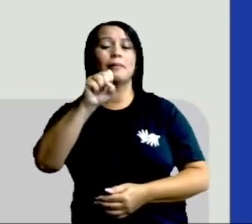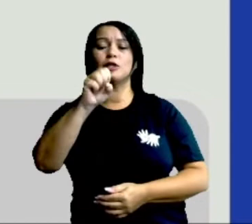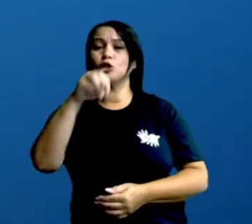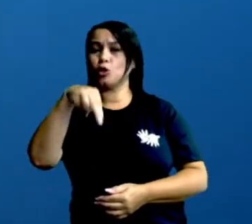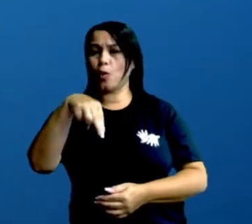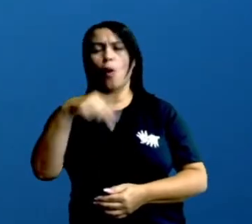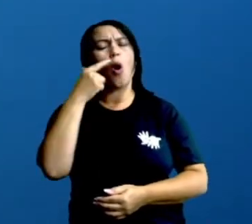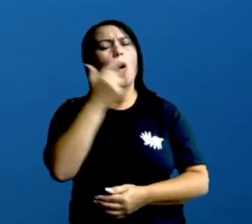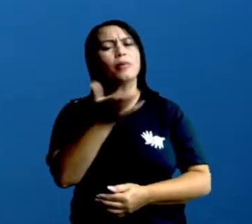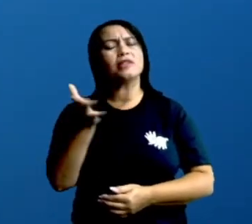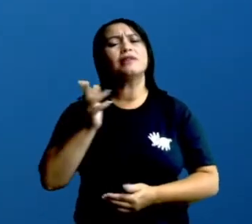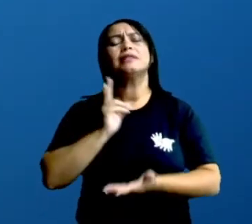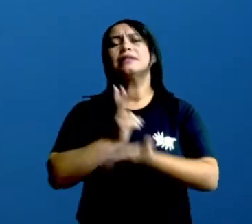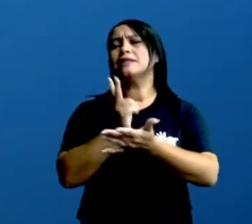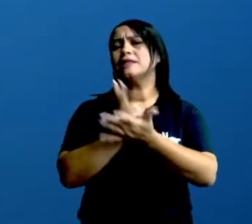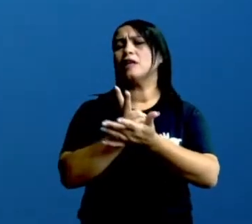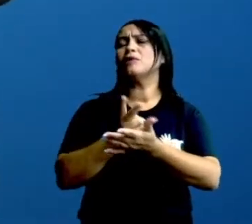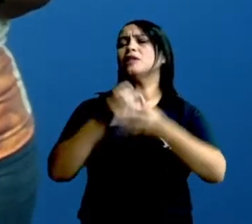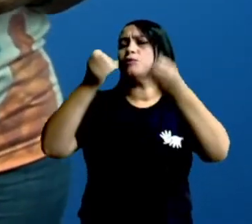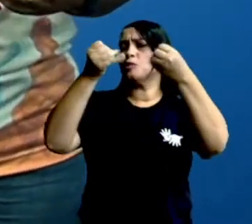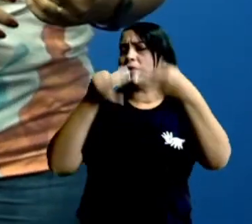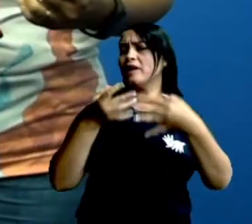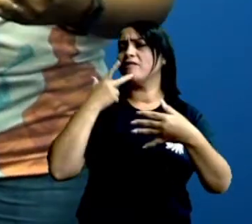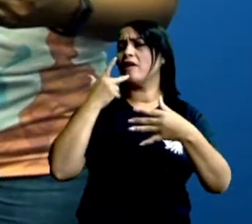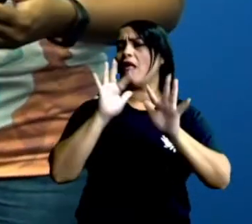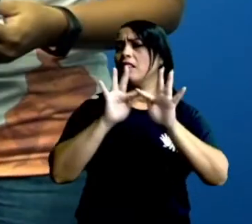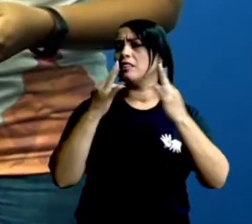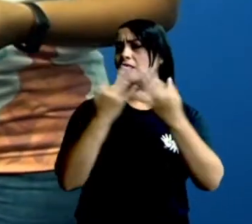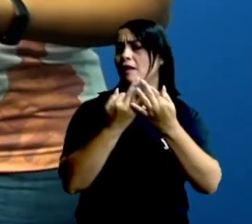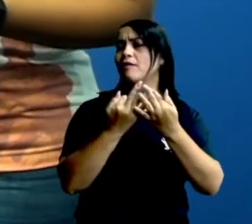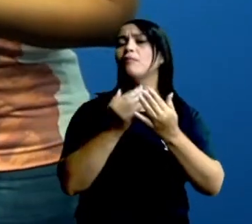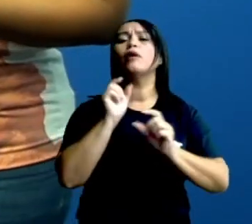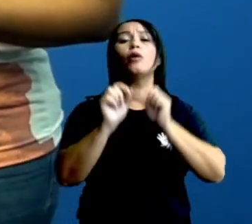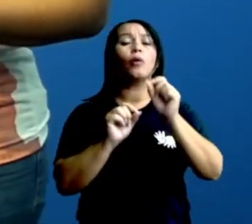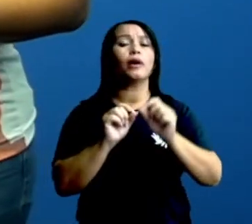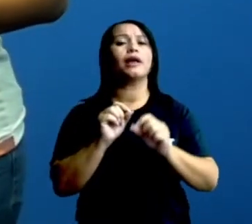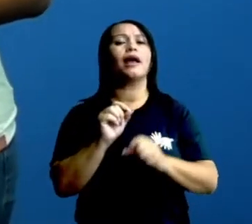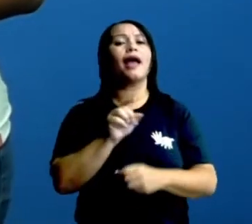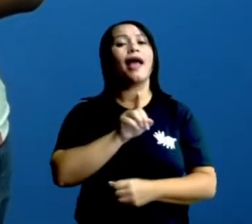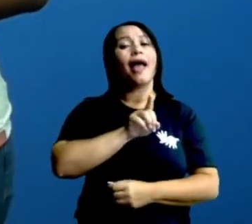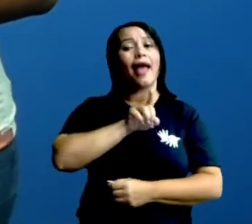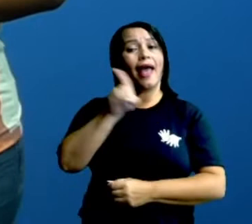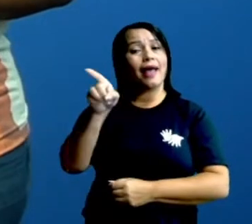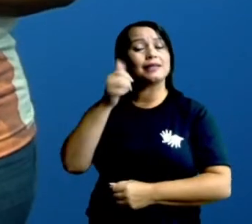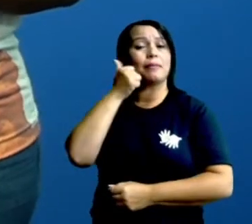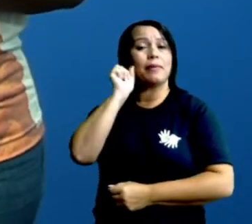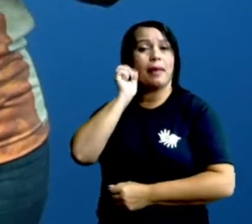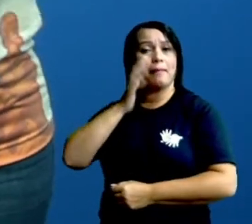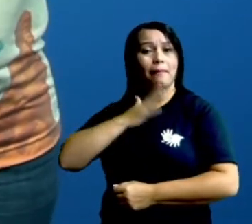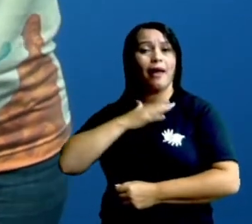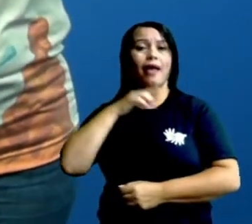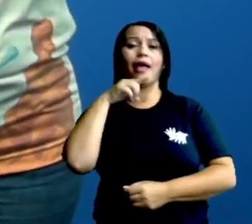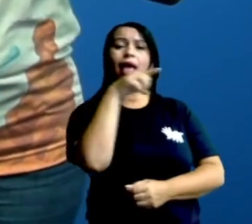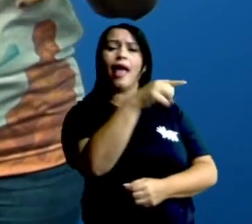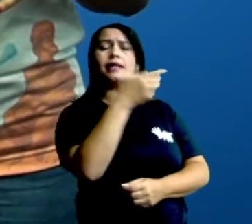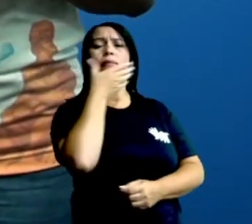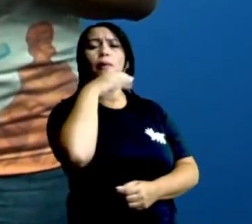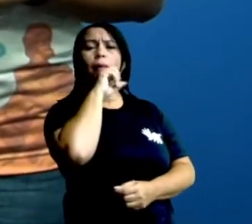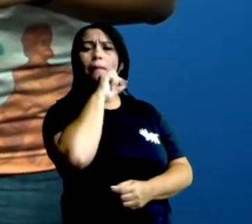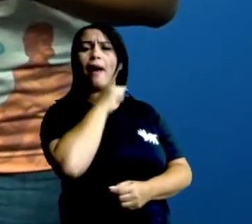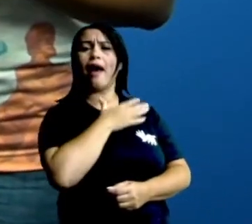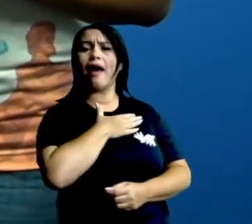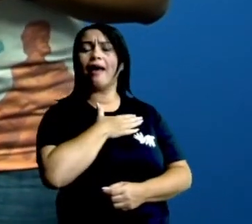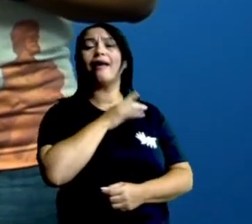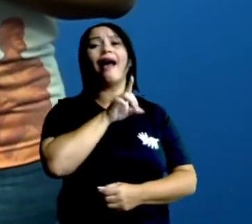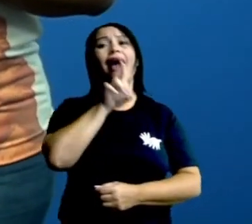ó, toda vez que a gente está falando da nossa família, a gente sempre faz assim, ó. Essa é minha mãe, esse é o meu